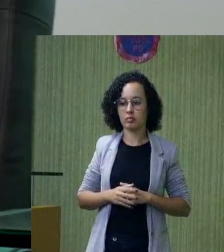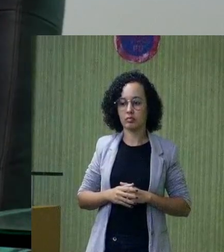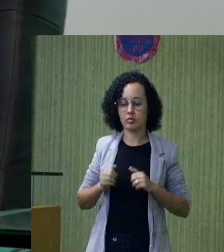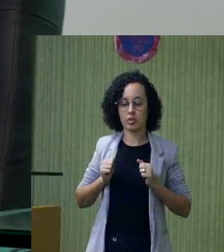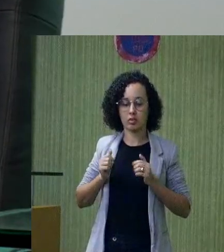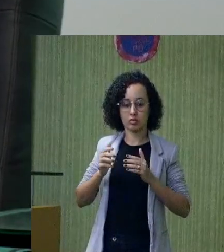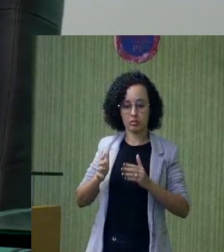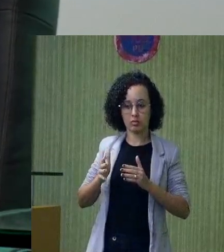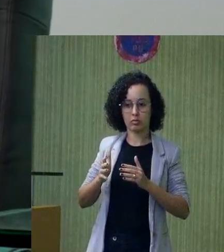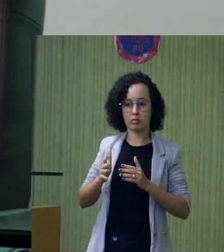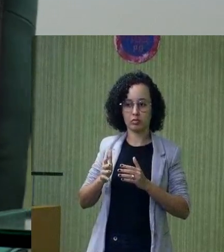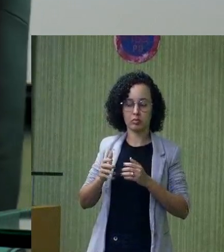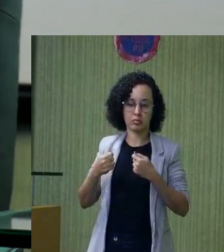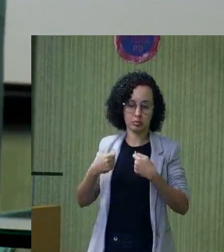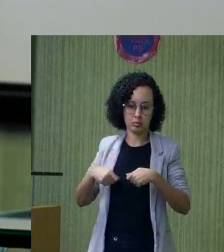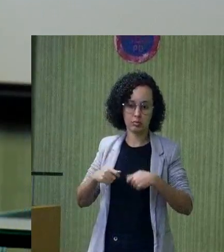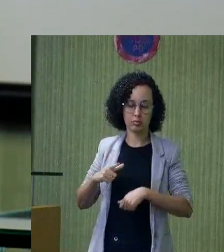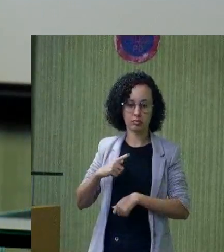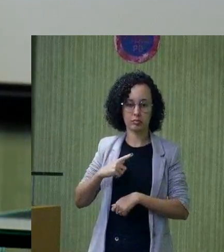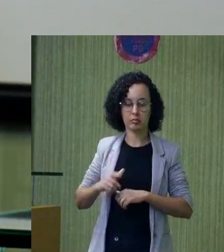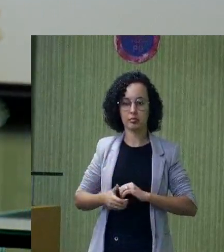né que a gente tem que